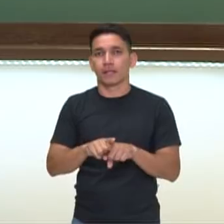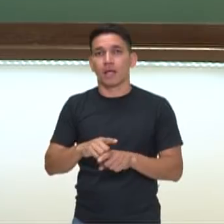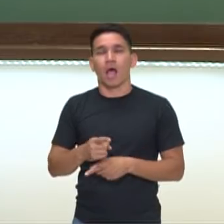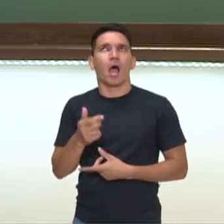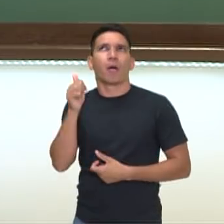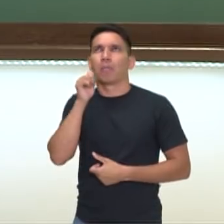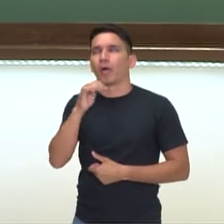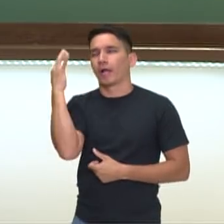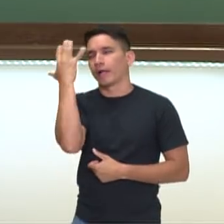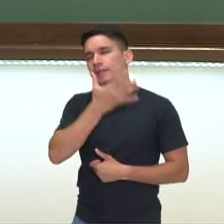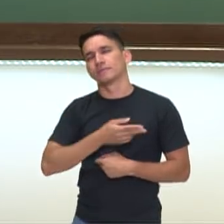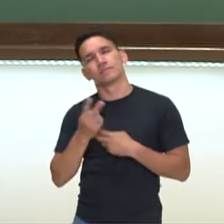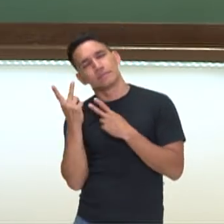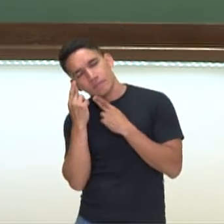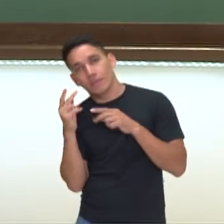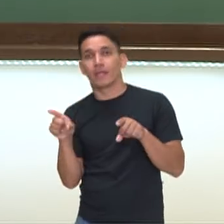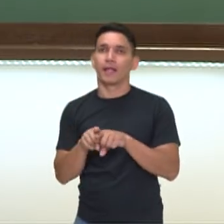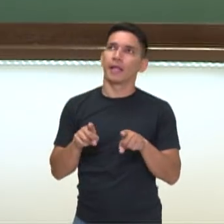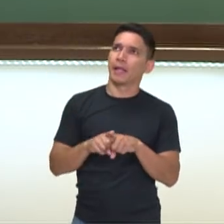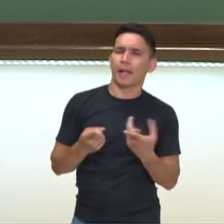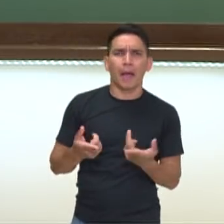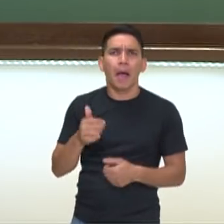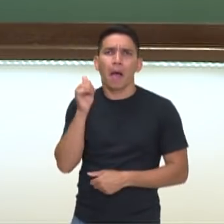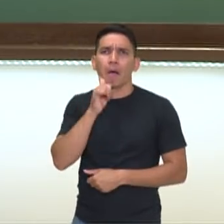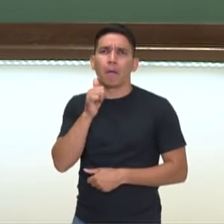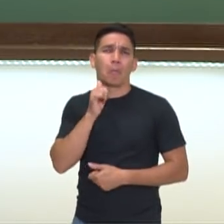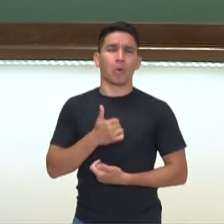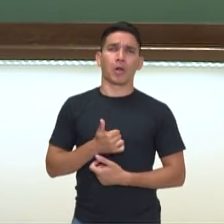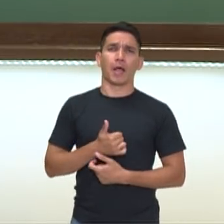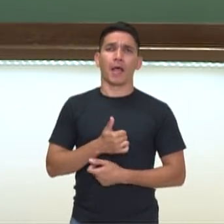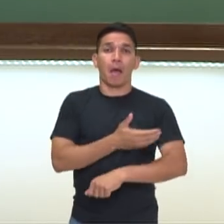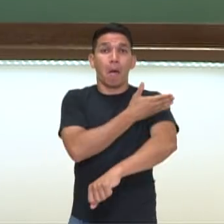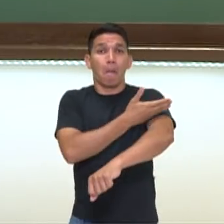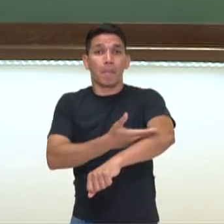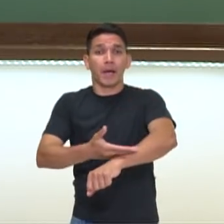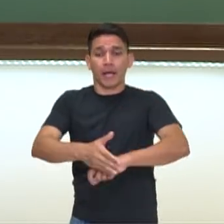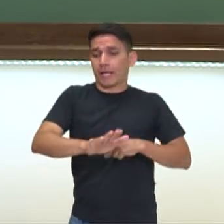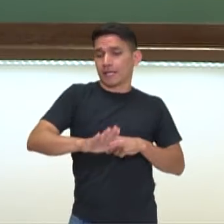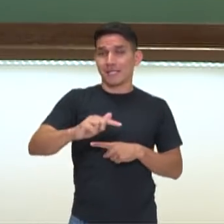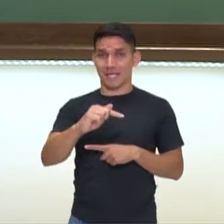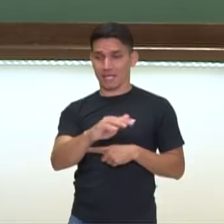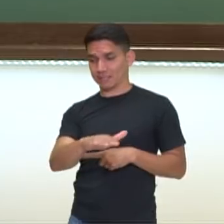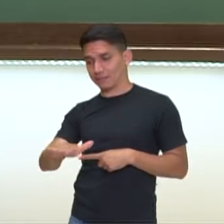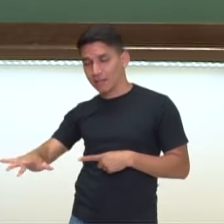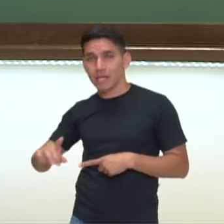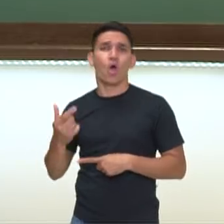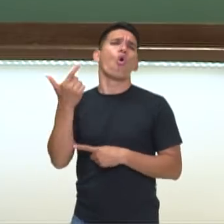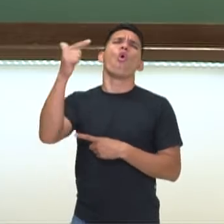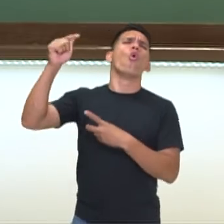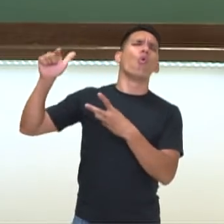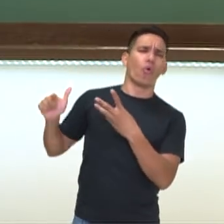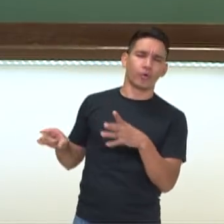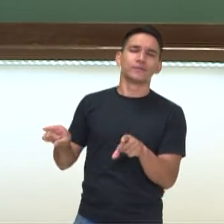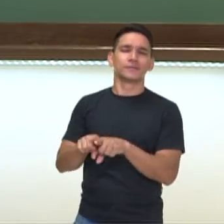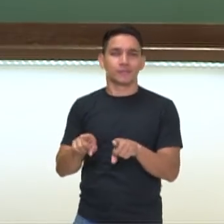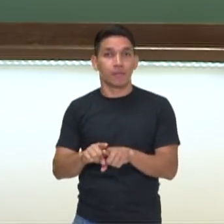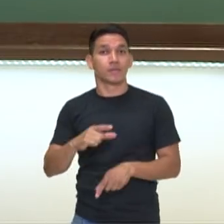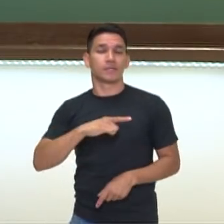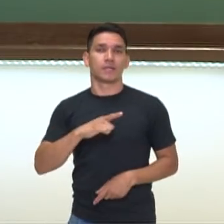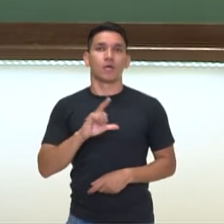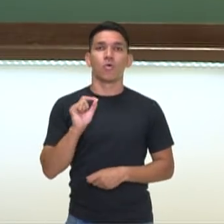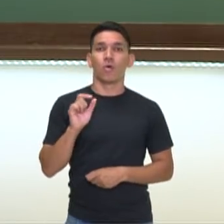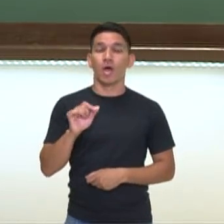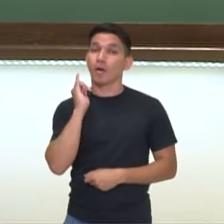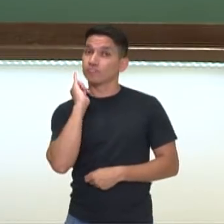pode ser a Branca de Neve, Chapeuzinho Vermelho e tantos outros contos. Também existem contos para adultos. Existe